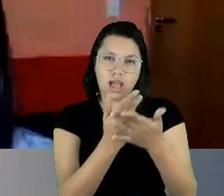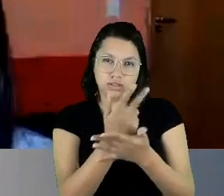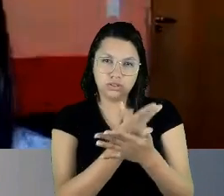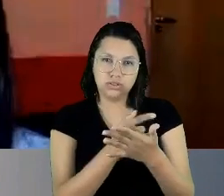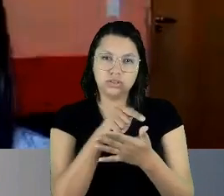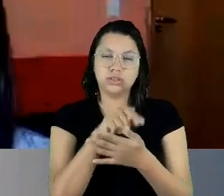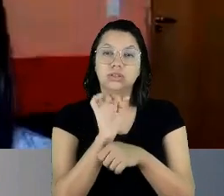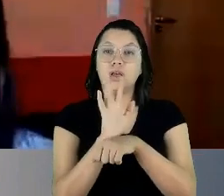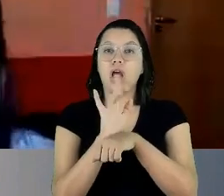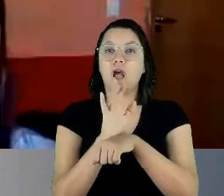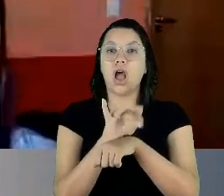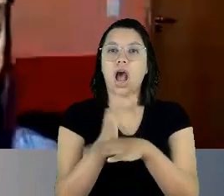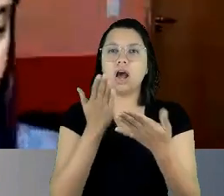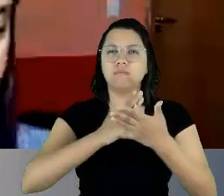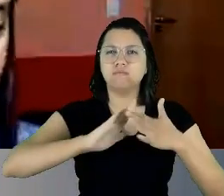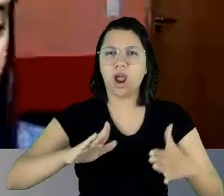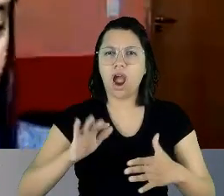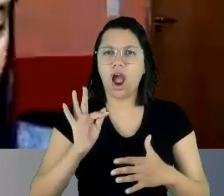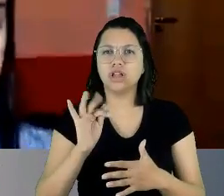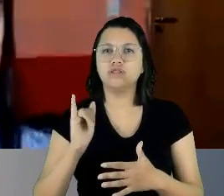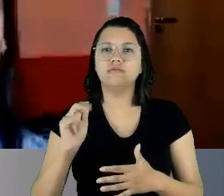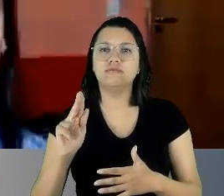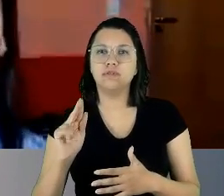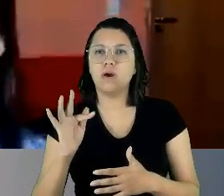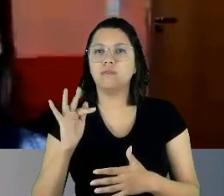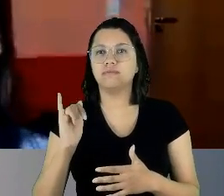artística ali no documentário Chega de Fio-Fio.